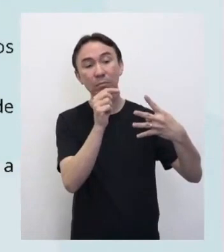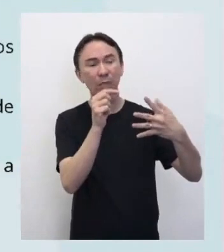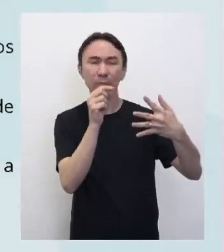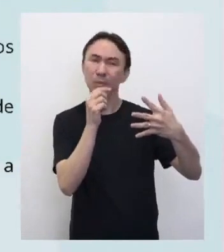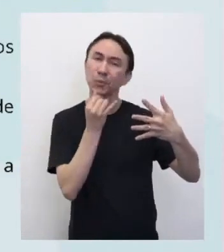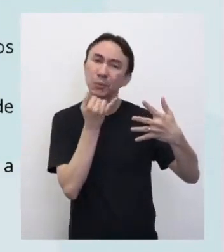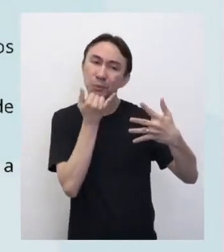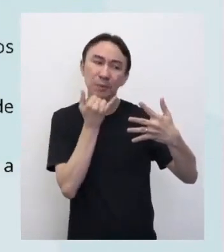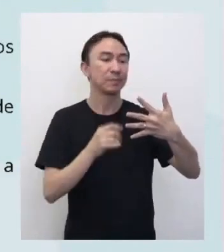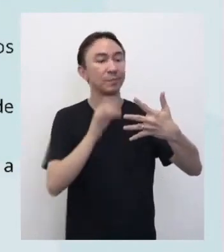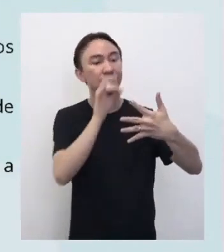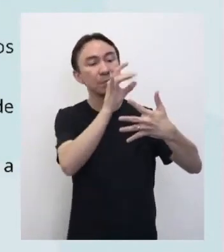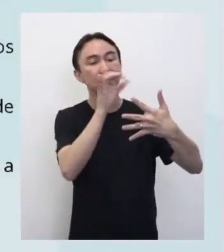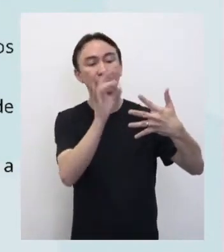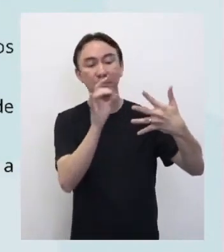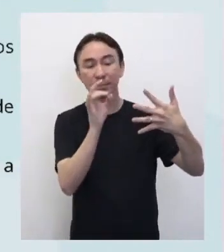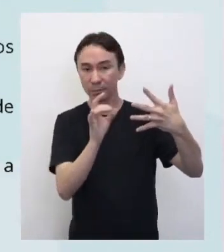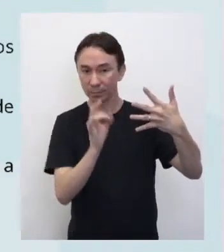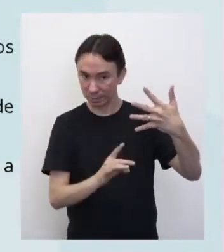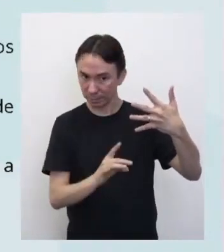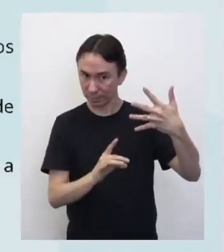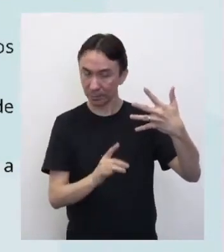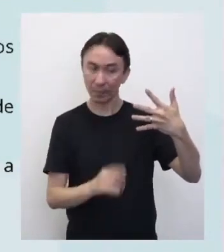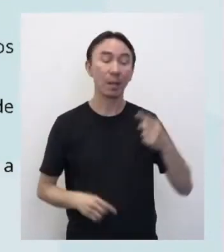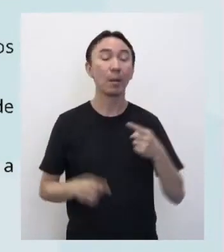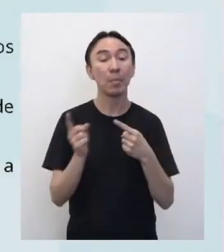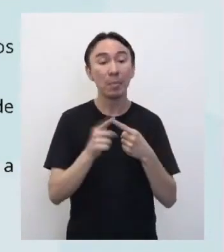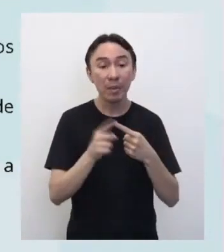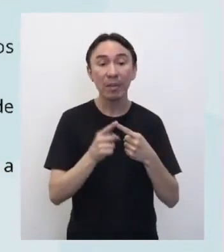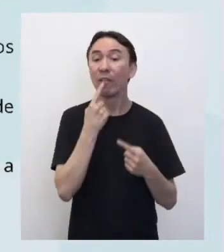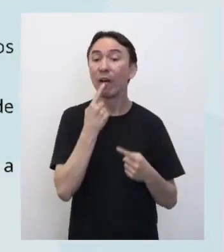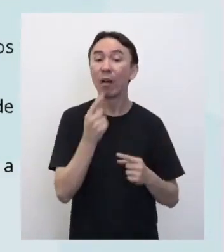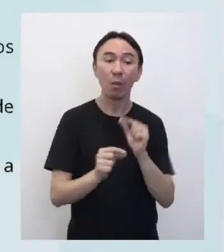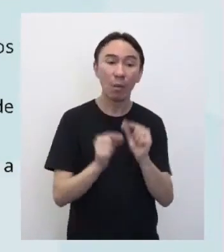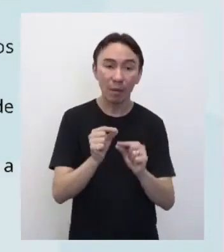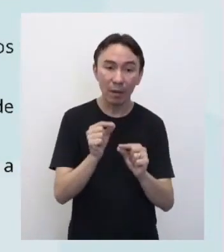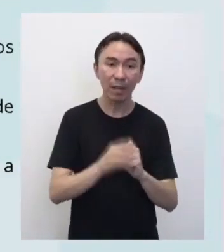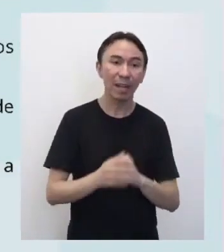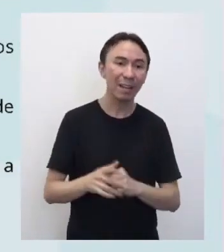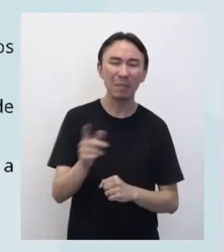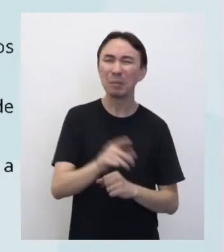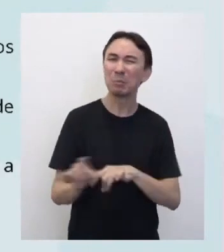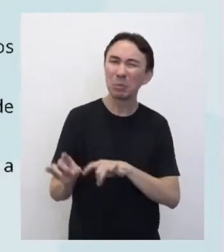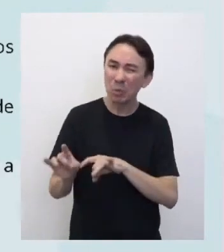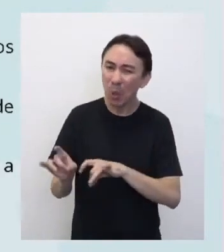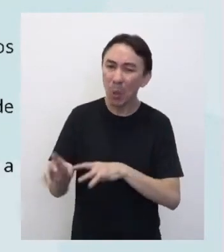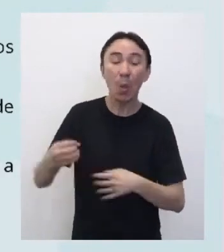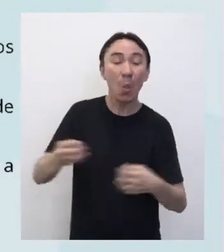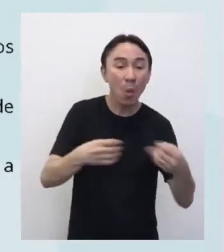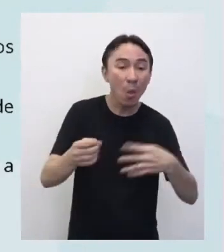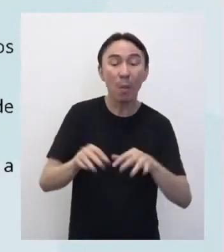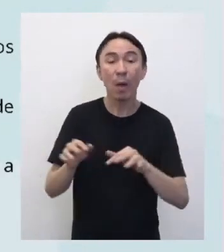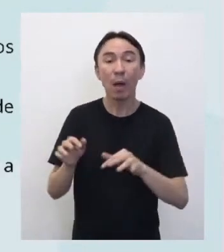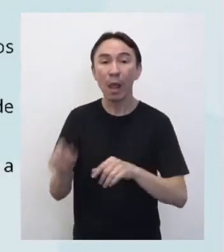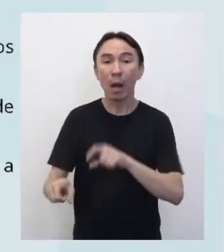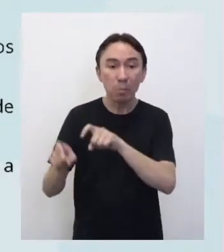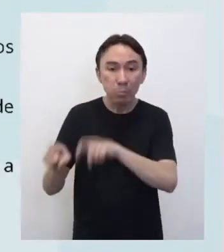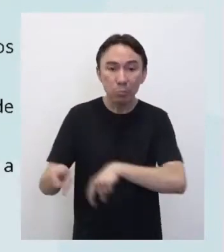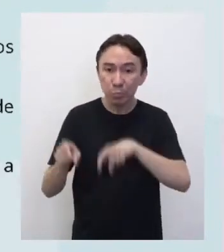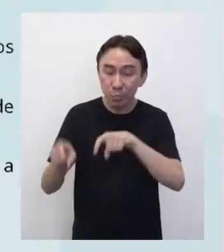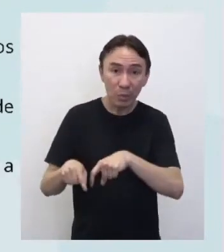5 afirmações. A primeira diz: as inovações técnicas para a agricultura não